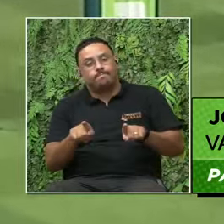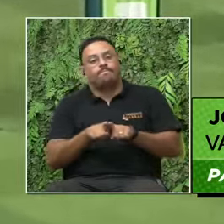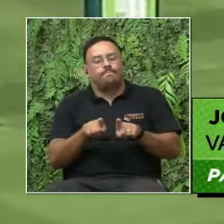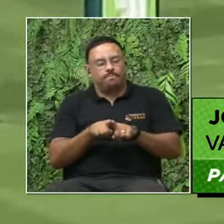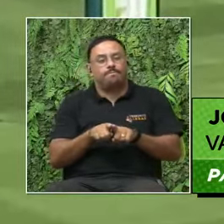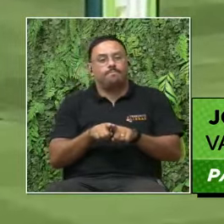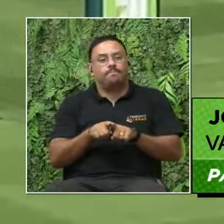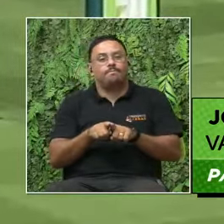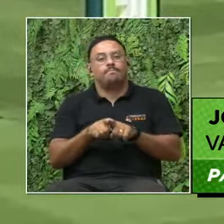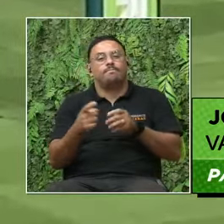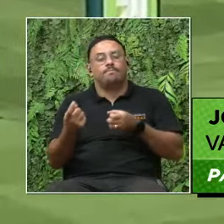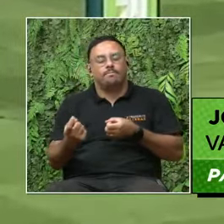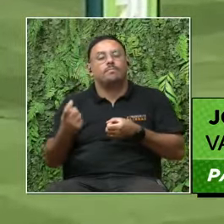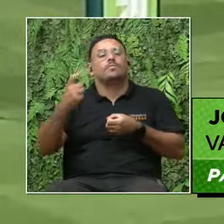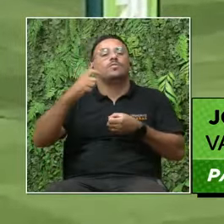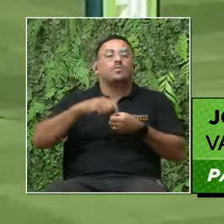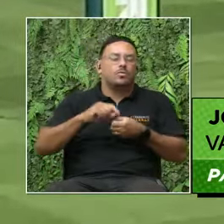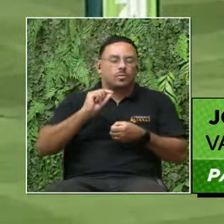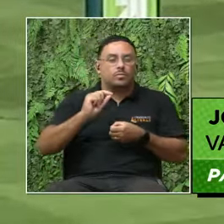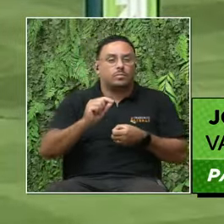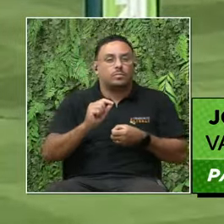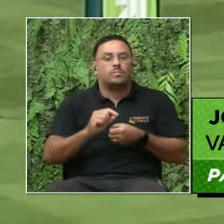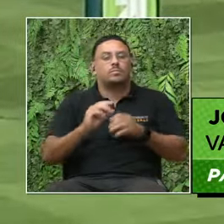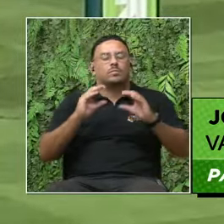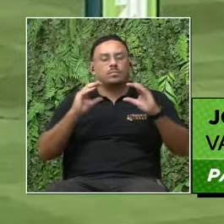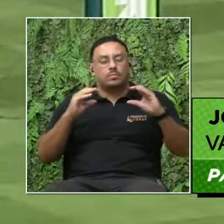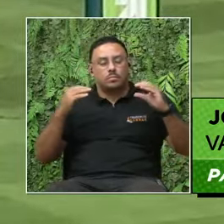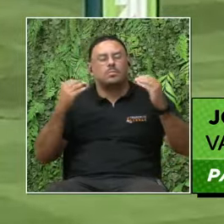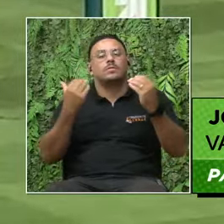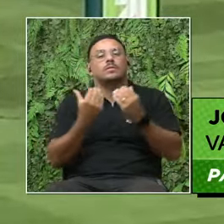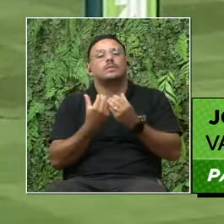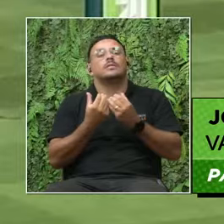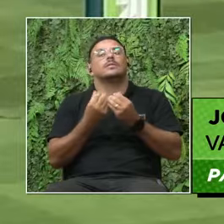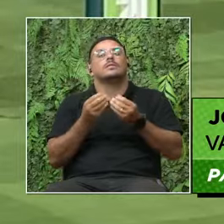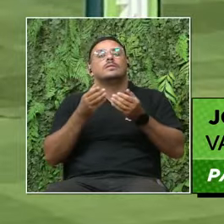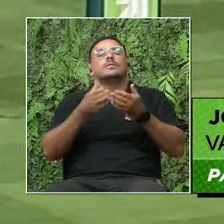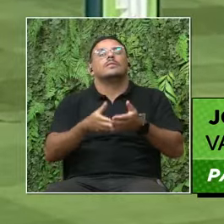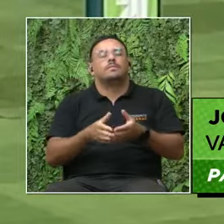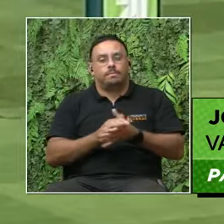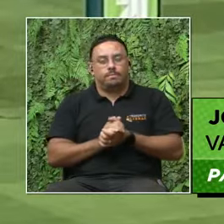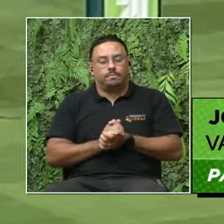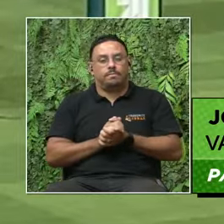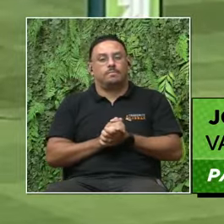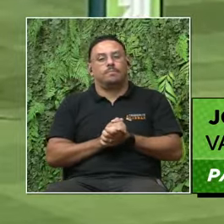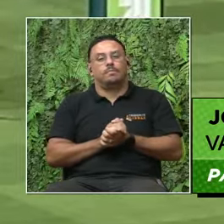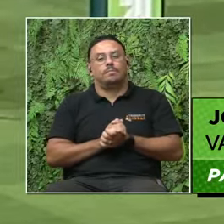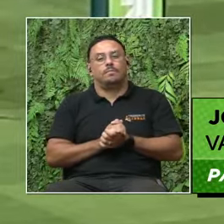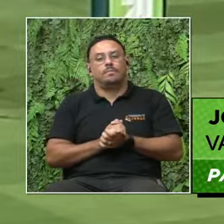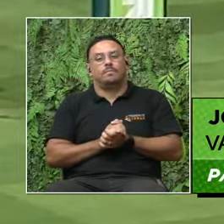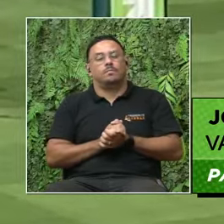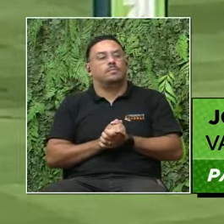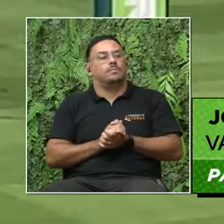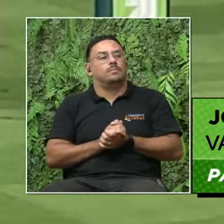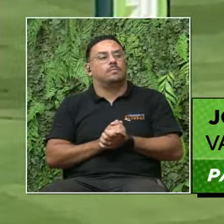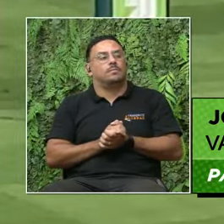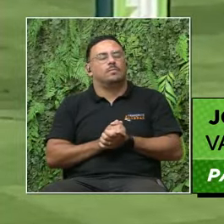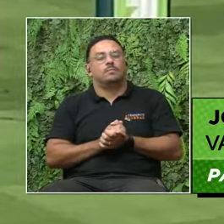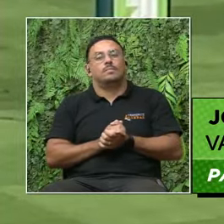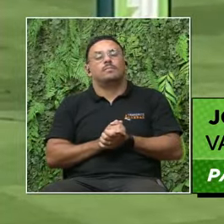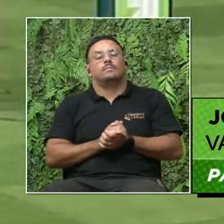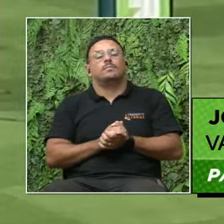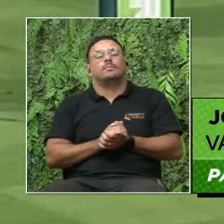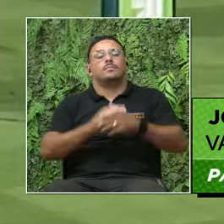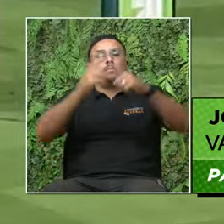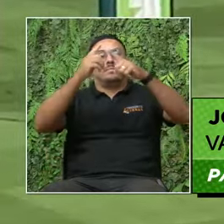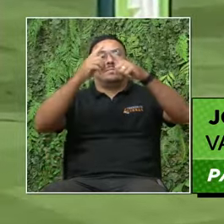receber lá na recuperação judicial ao invés de ter ganhado um estádio que caiu no colo dele né o clássico